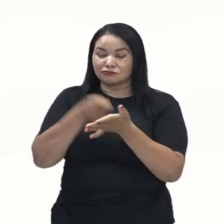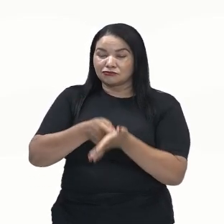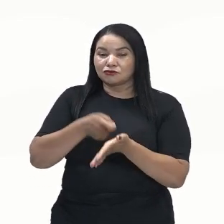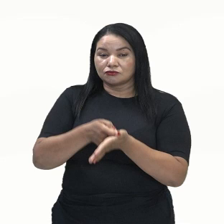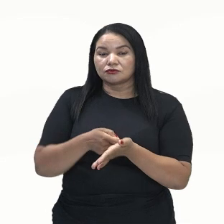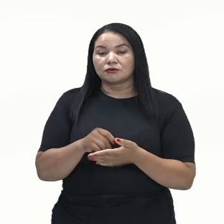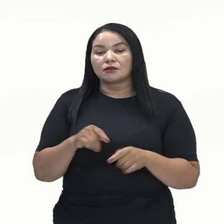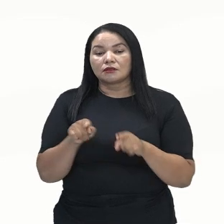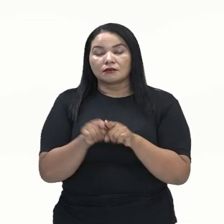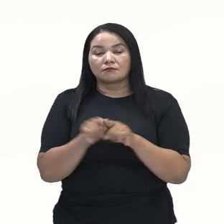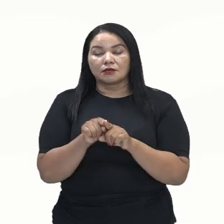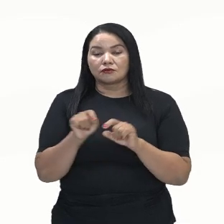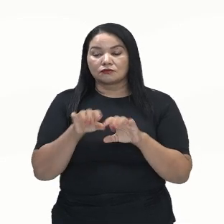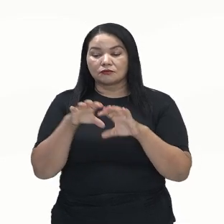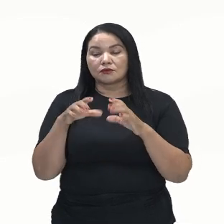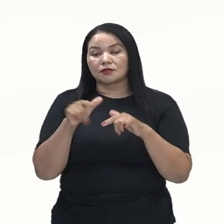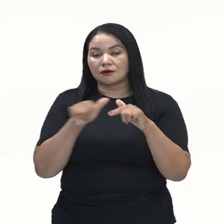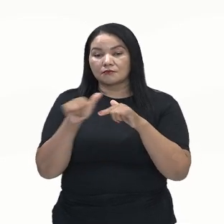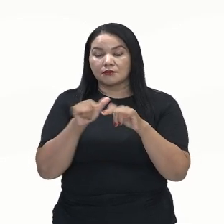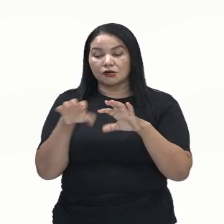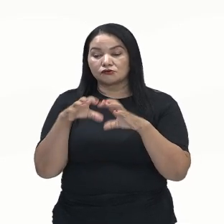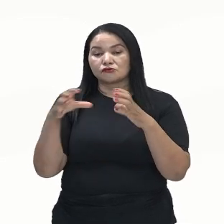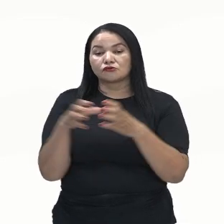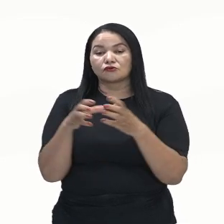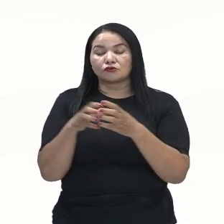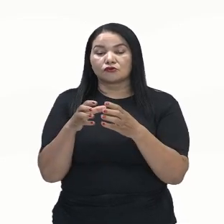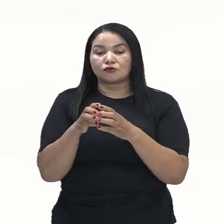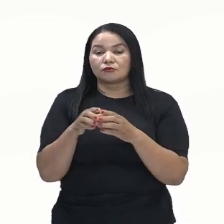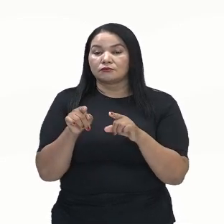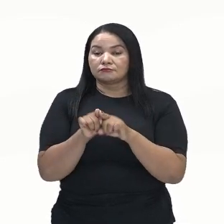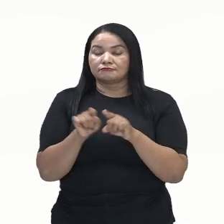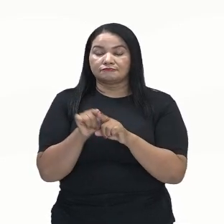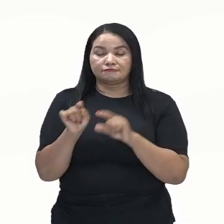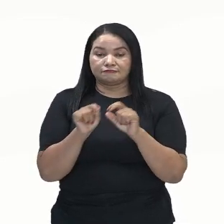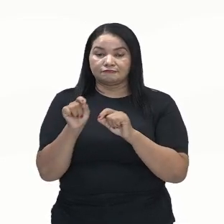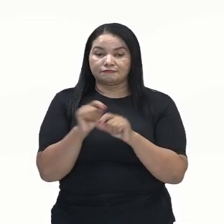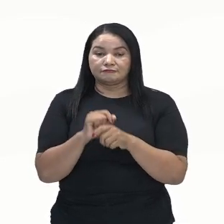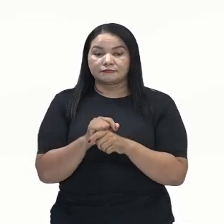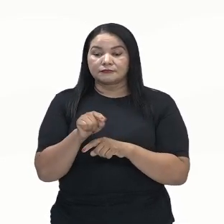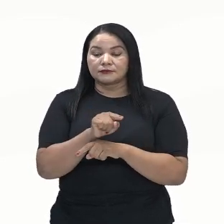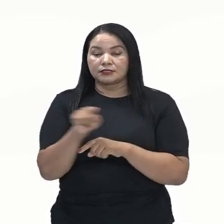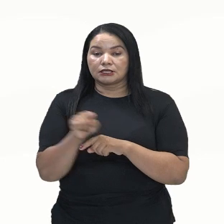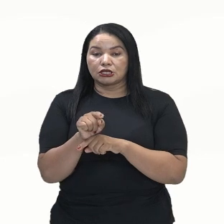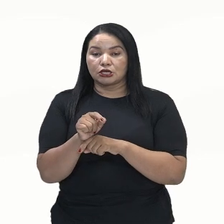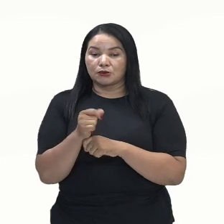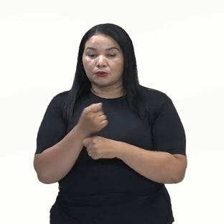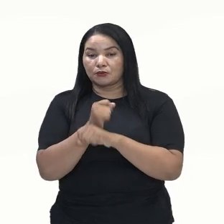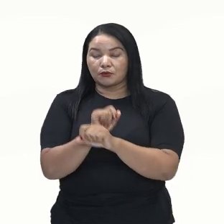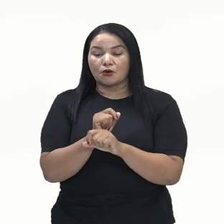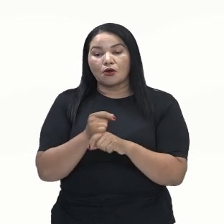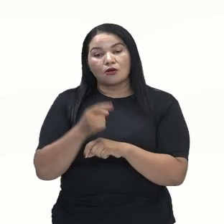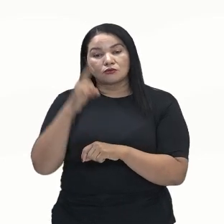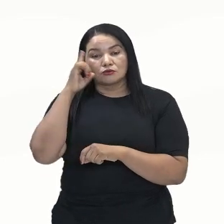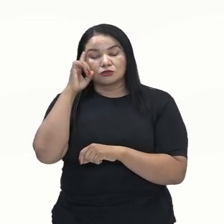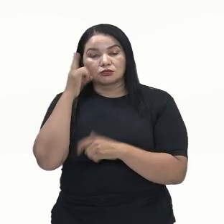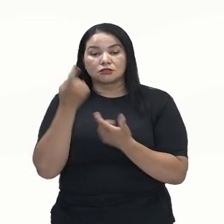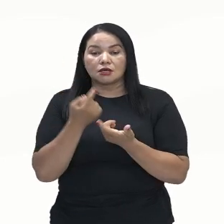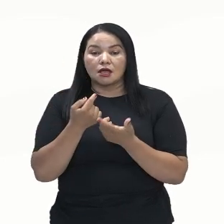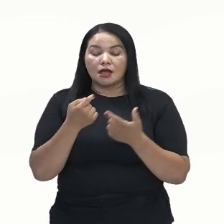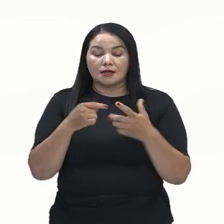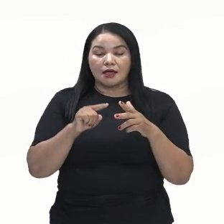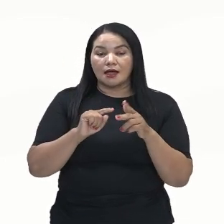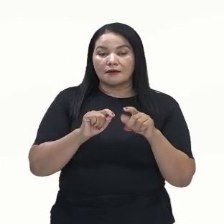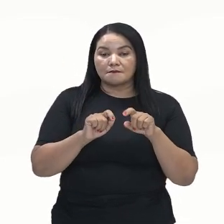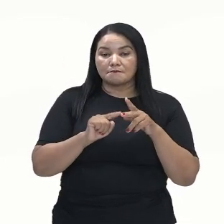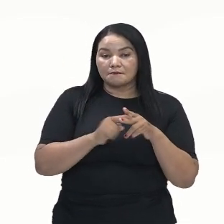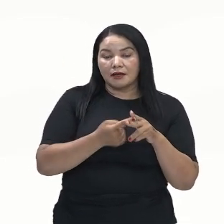dessas ações coletivas, empregavam formas sutis de resistência no dia a dia, como sabotagem e